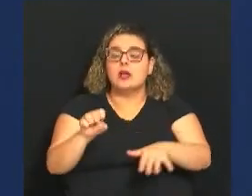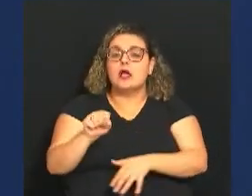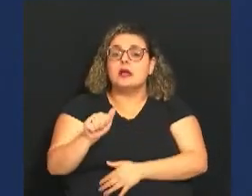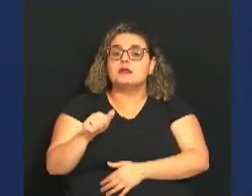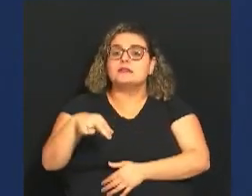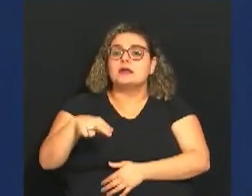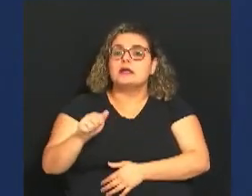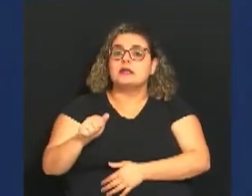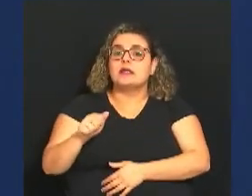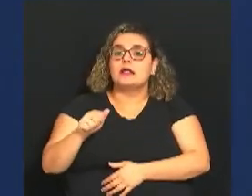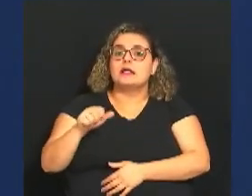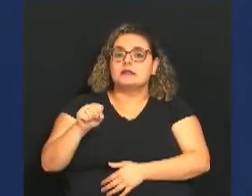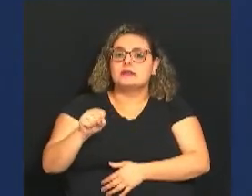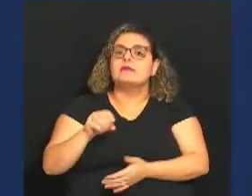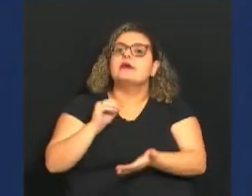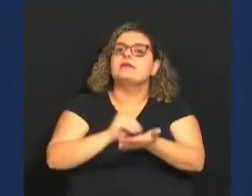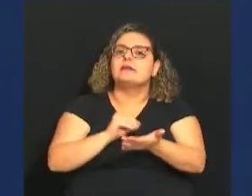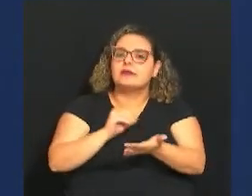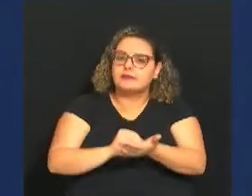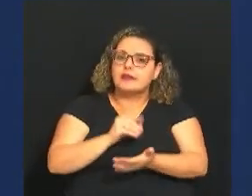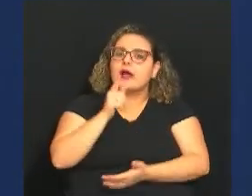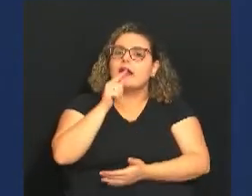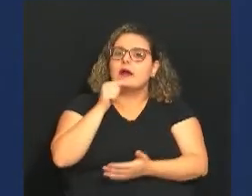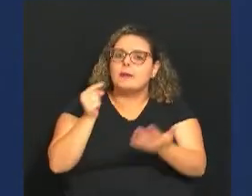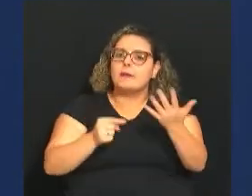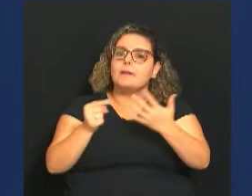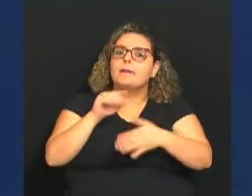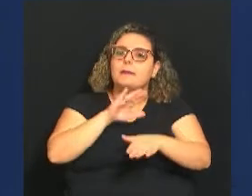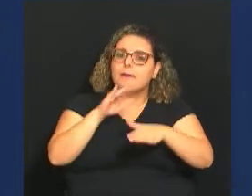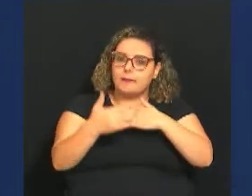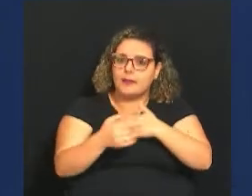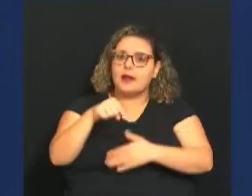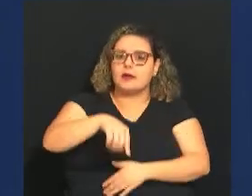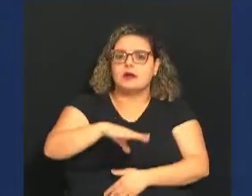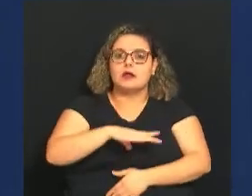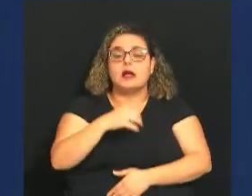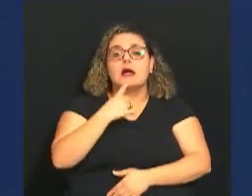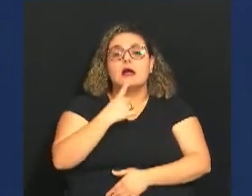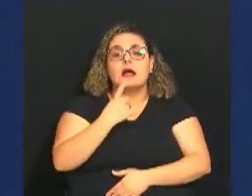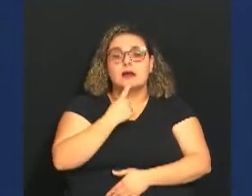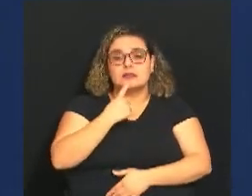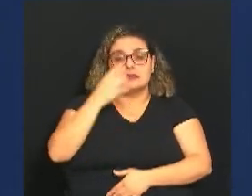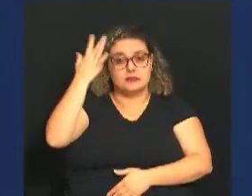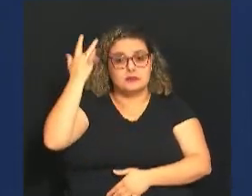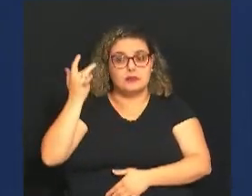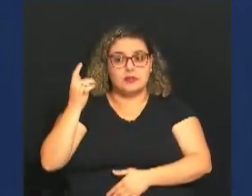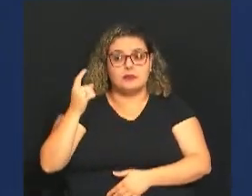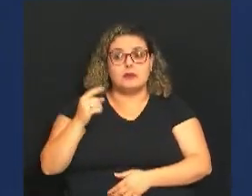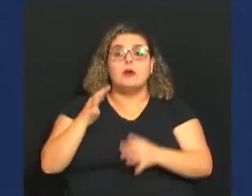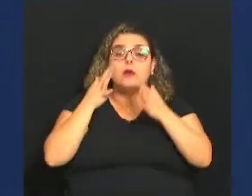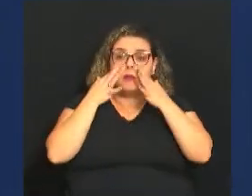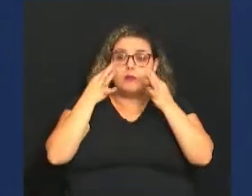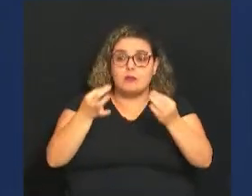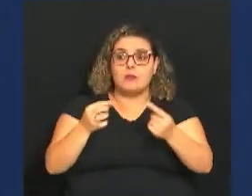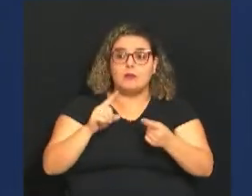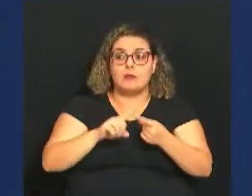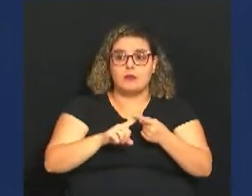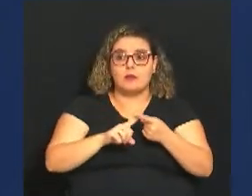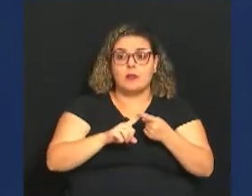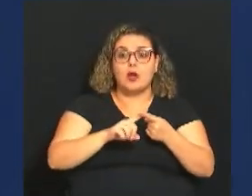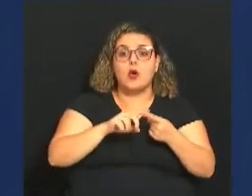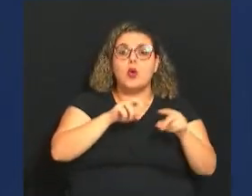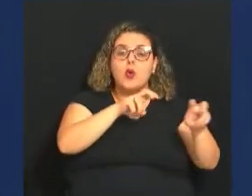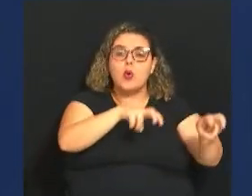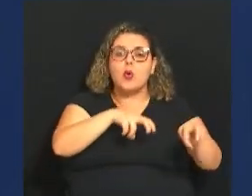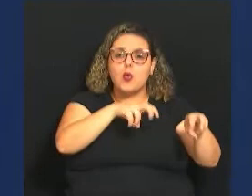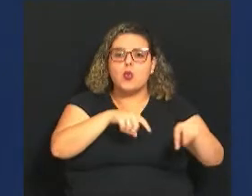informou que vai faltar água em alguns bairros de Campinas amanhã. São eles, preste atenção aí, ó, Parque Rural,